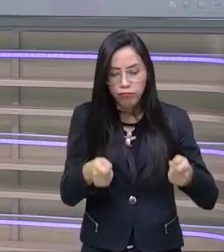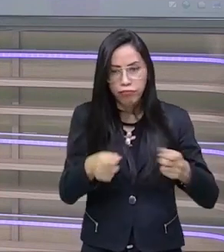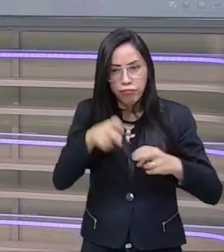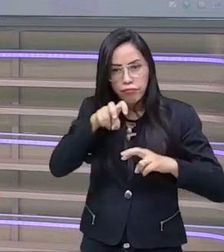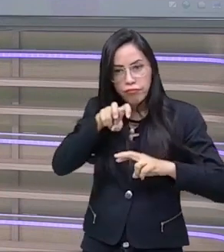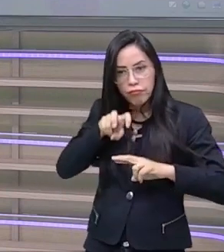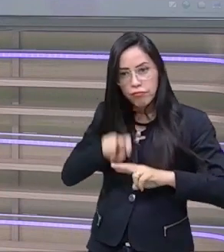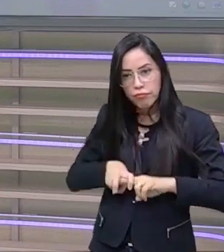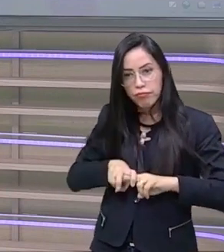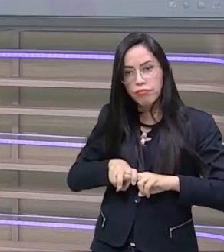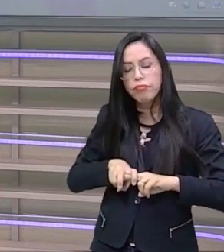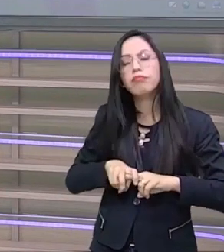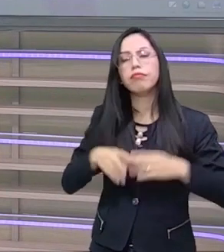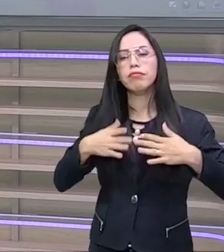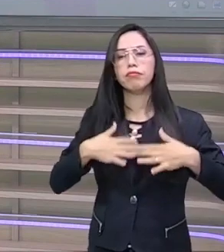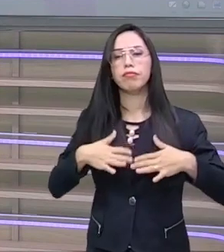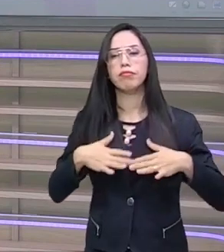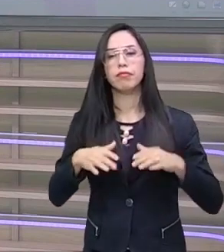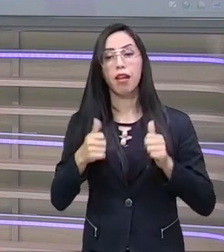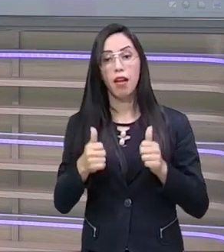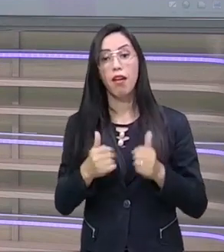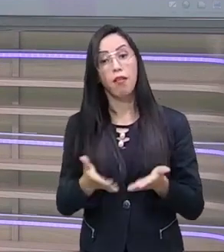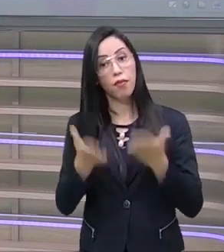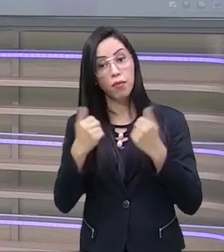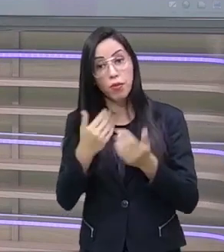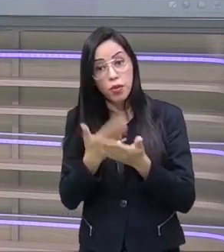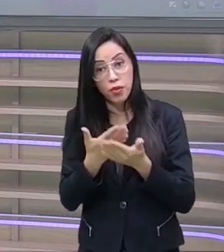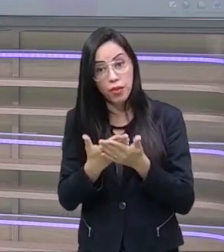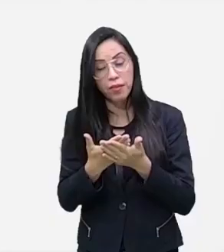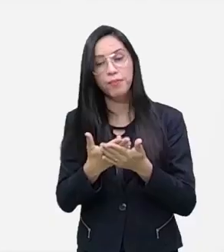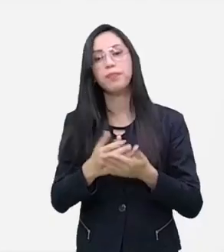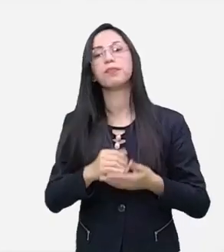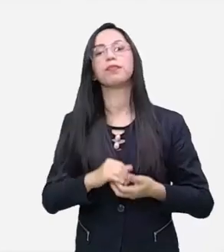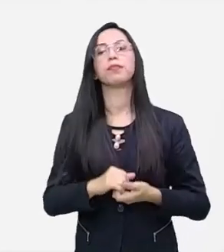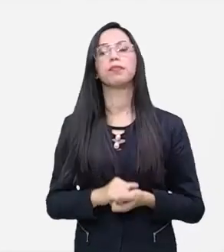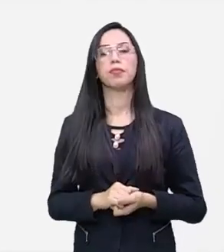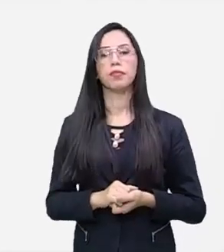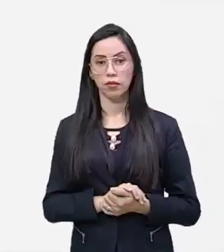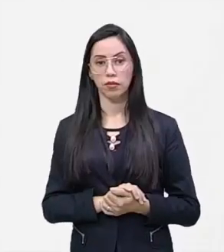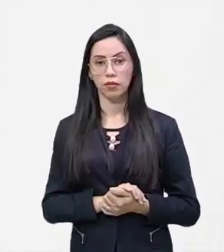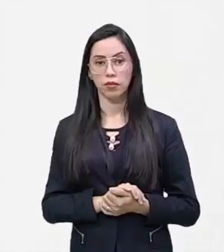num ambiente confortável e vamos estudar. Vamos lá?